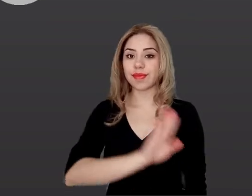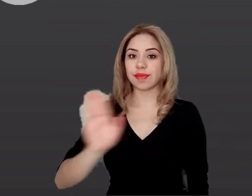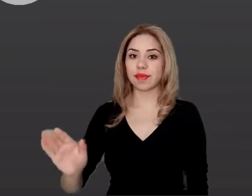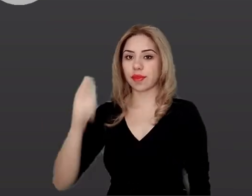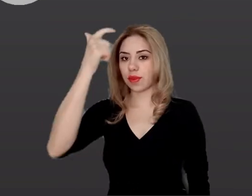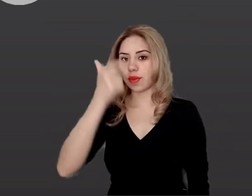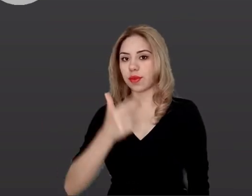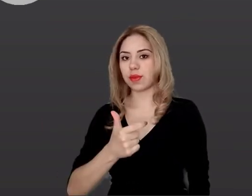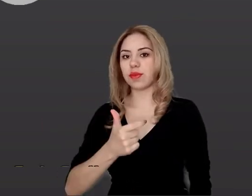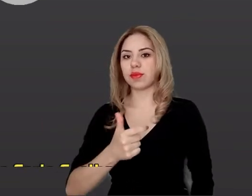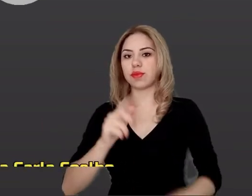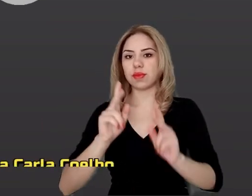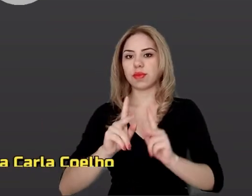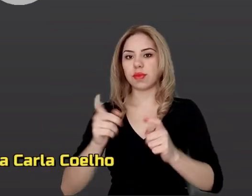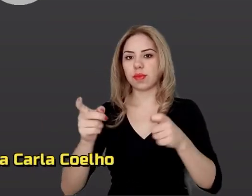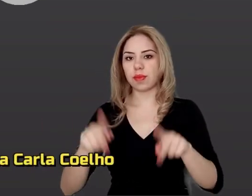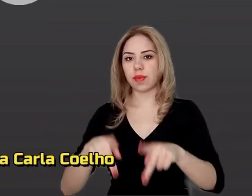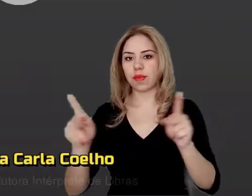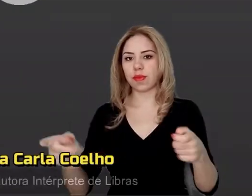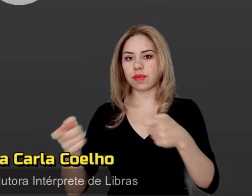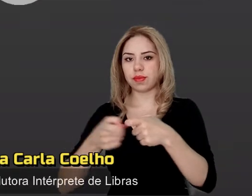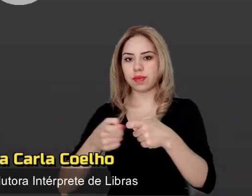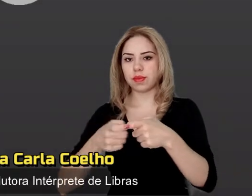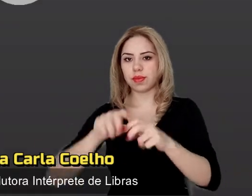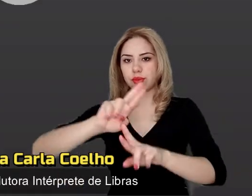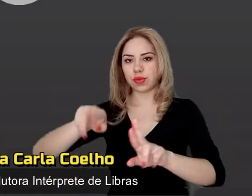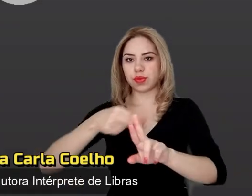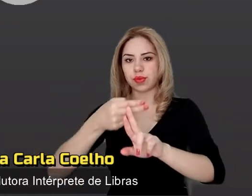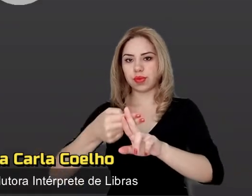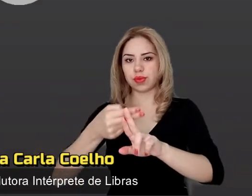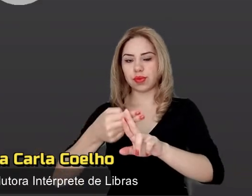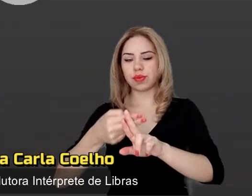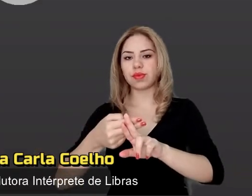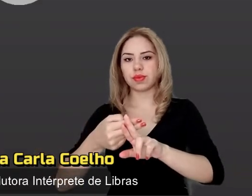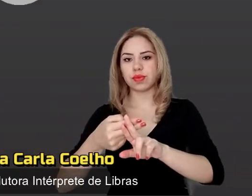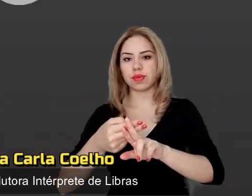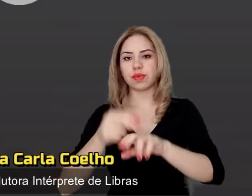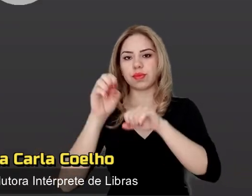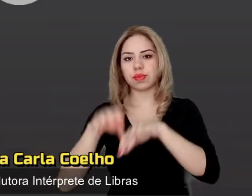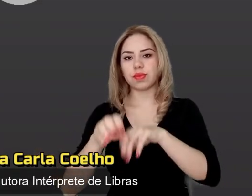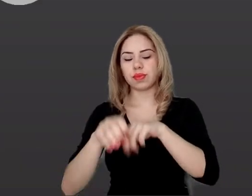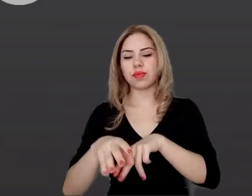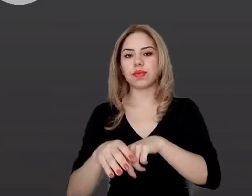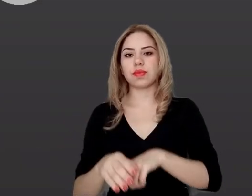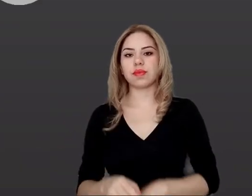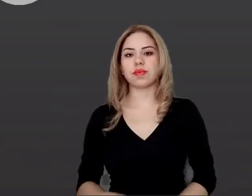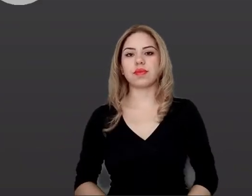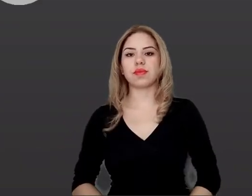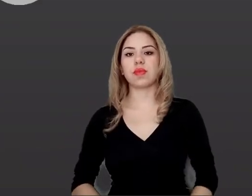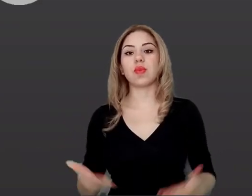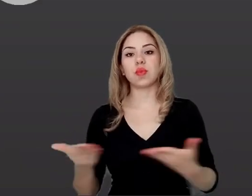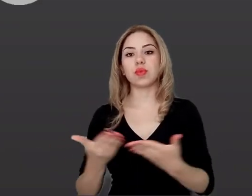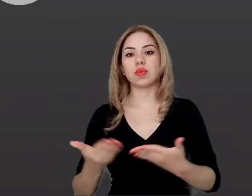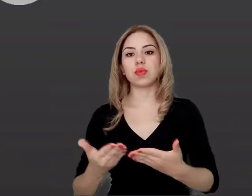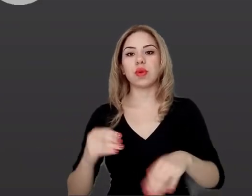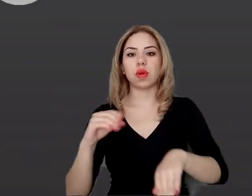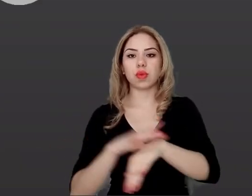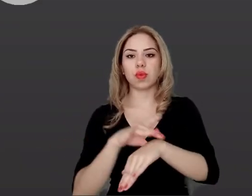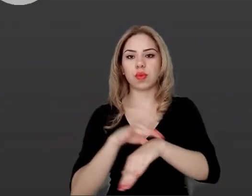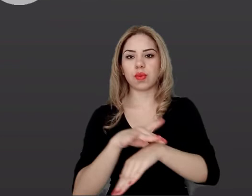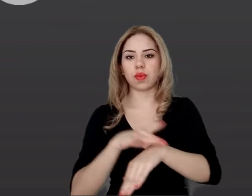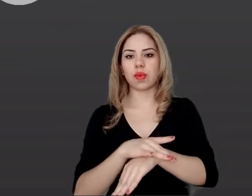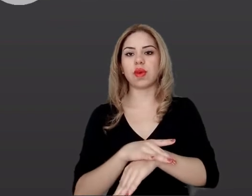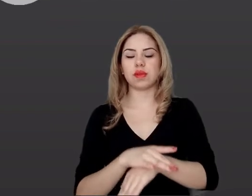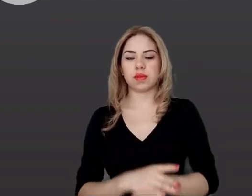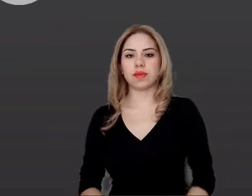Olá, eu me chamo Dr. Robson, sou médico nefrologista e venho falar um pouquinho para vocês sobre a doença renal crônica.